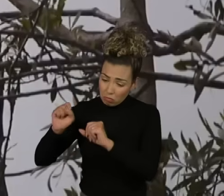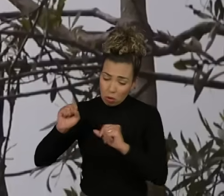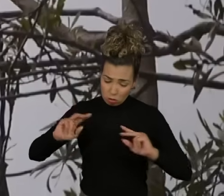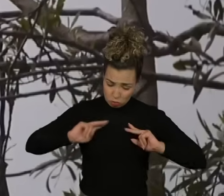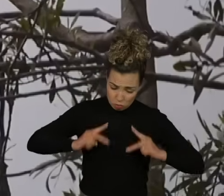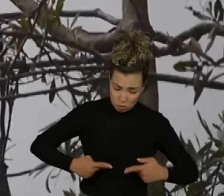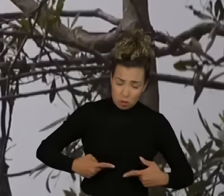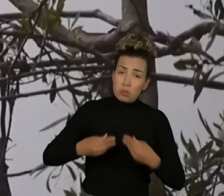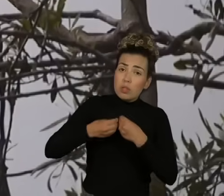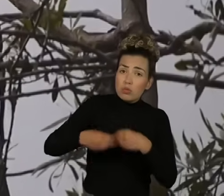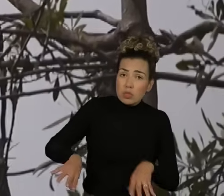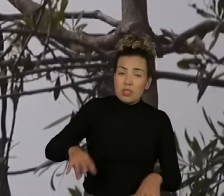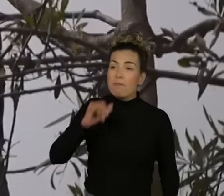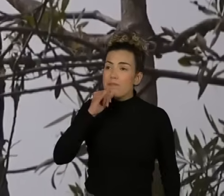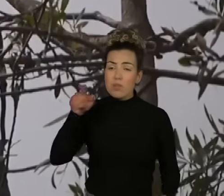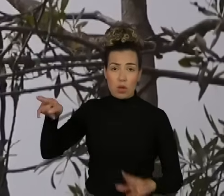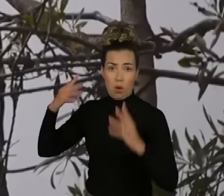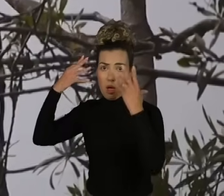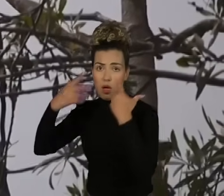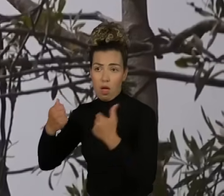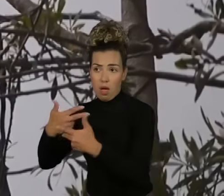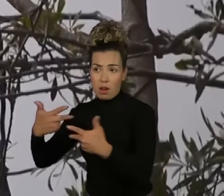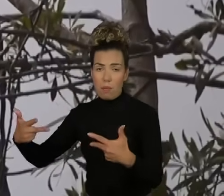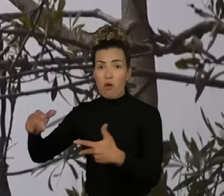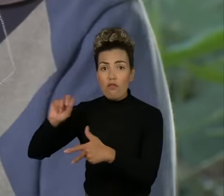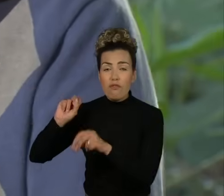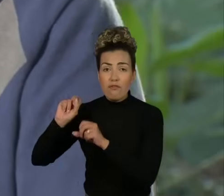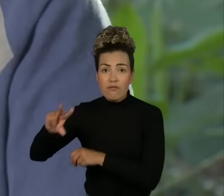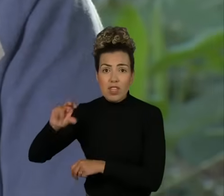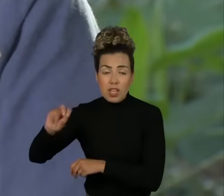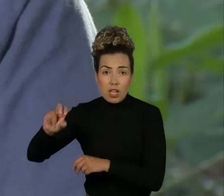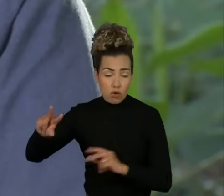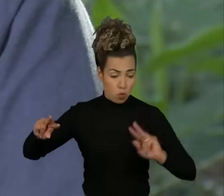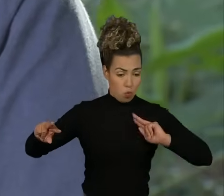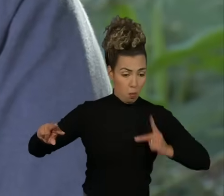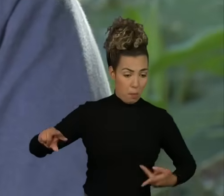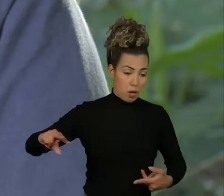O rotavírus é uma das doenças principais, a leishmaniose,